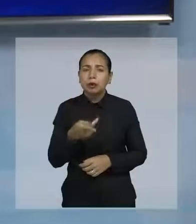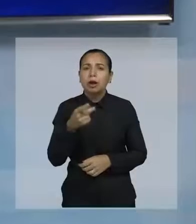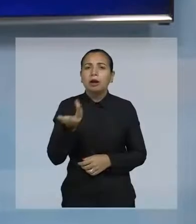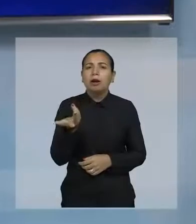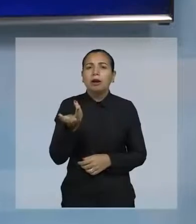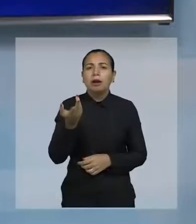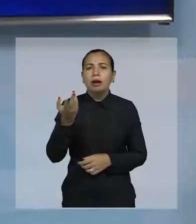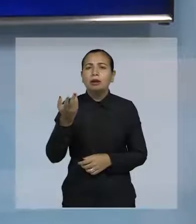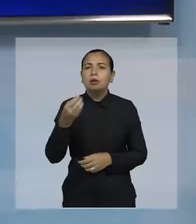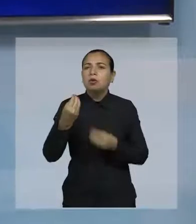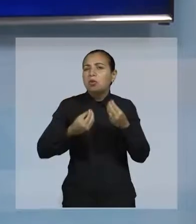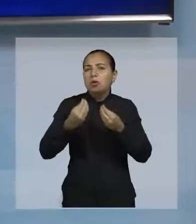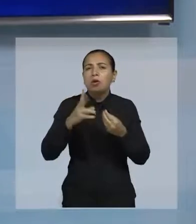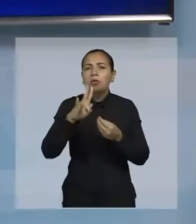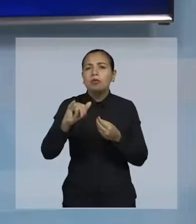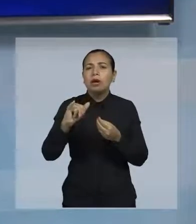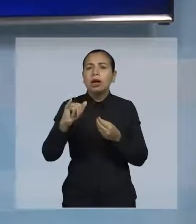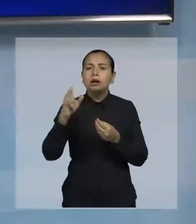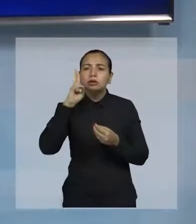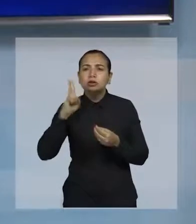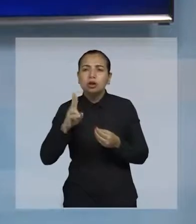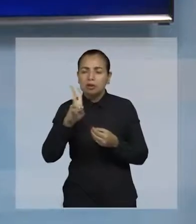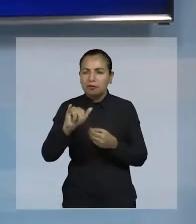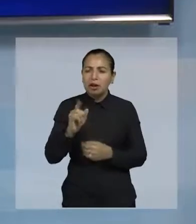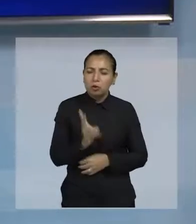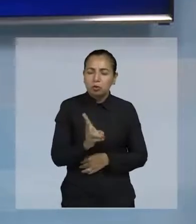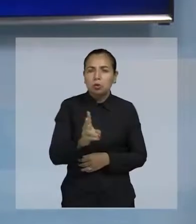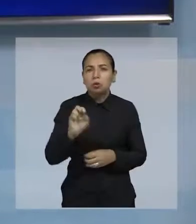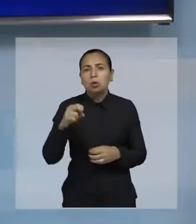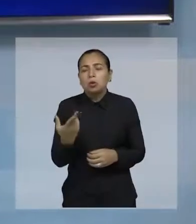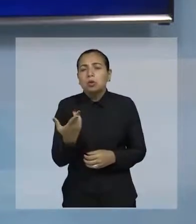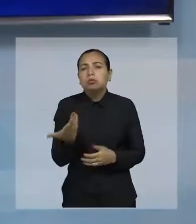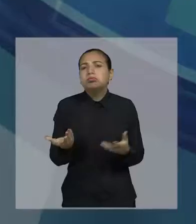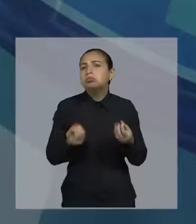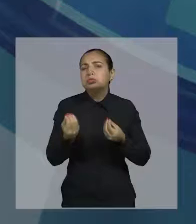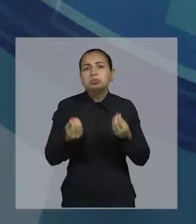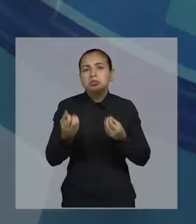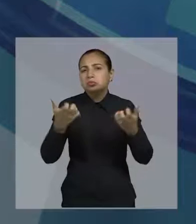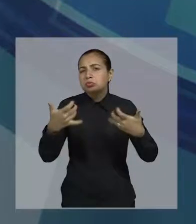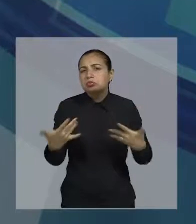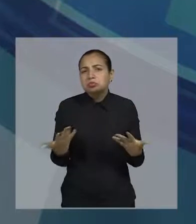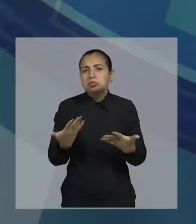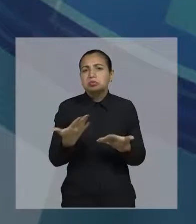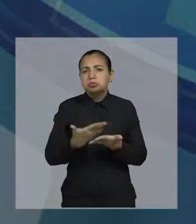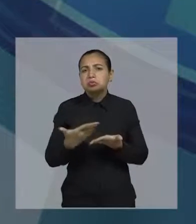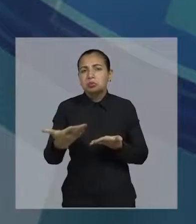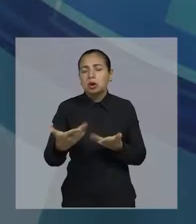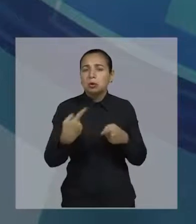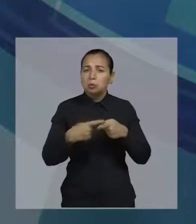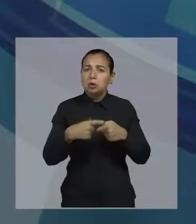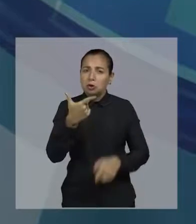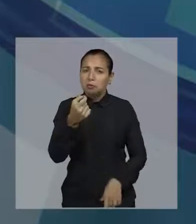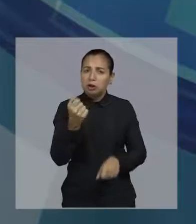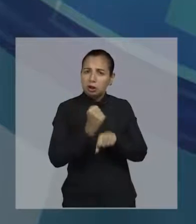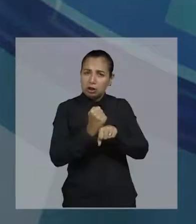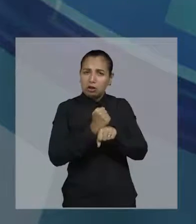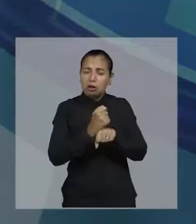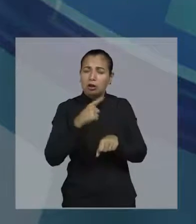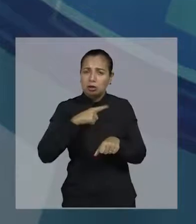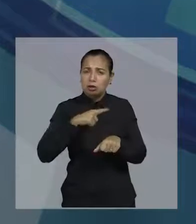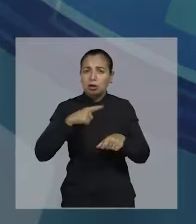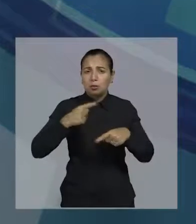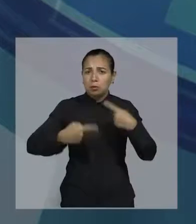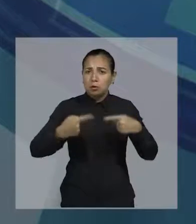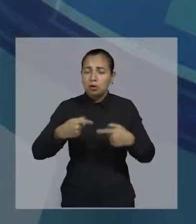não se repete para aqueles que a desconhecem. Há mais de 20 anos, as eleições no Brasil têm sido